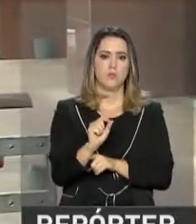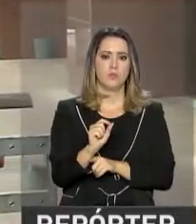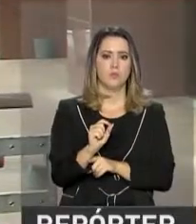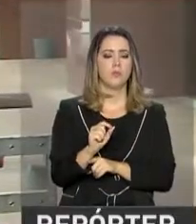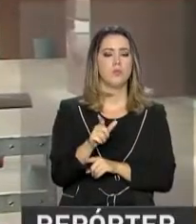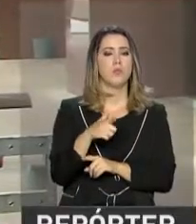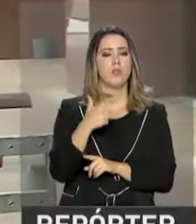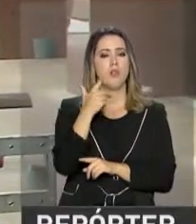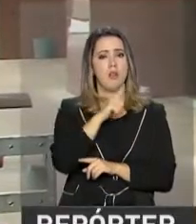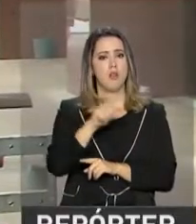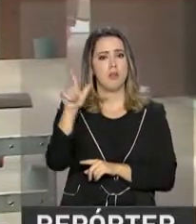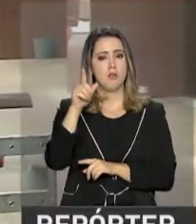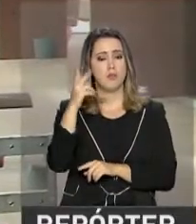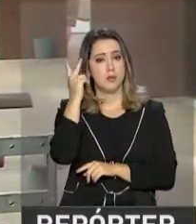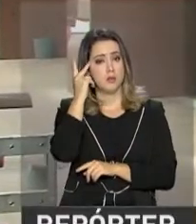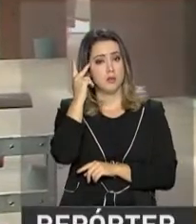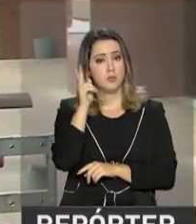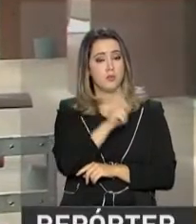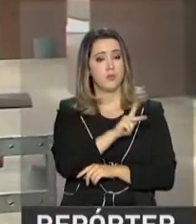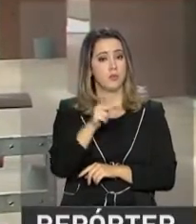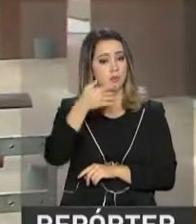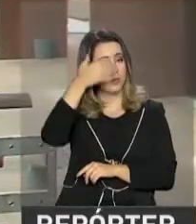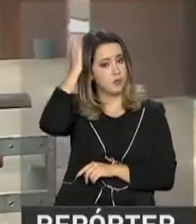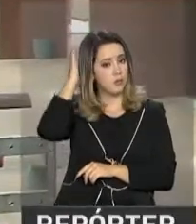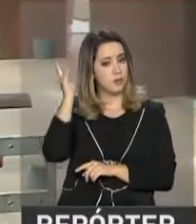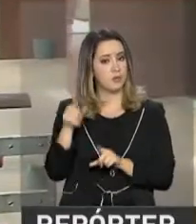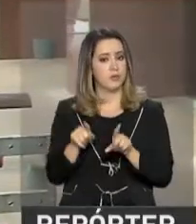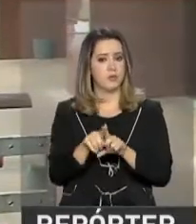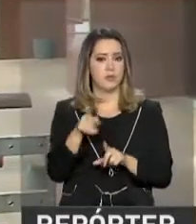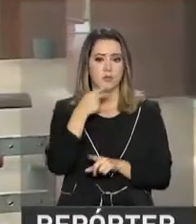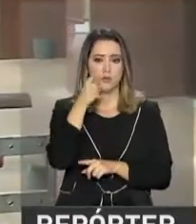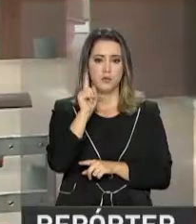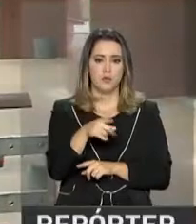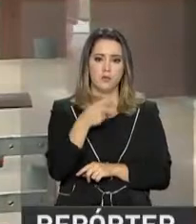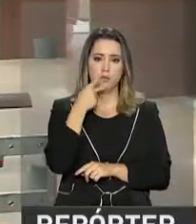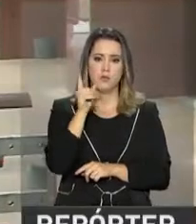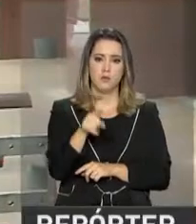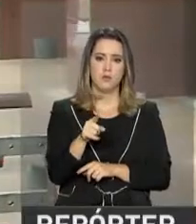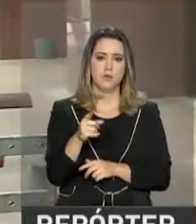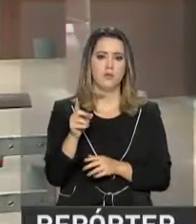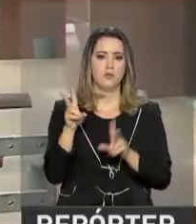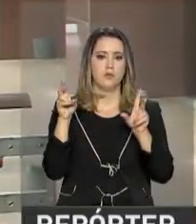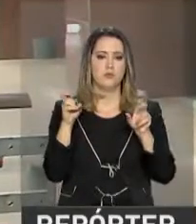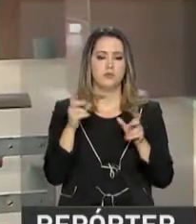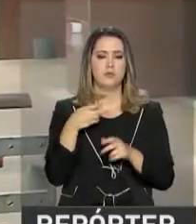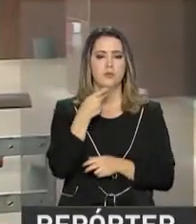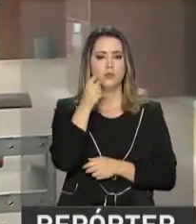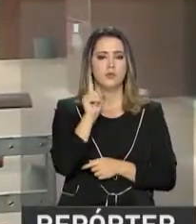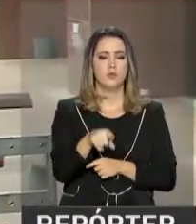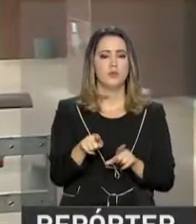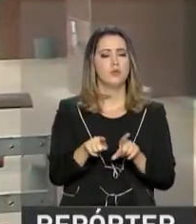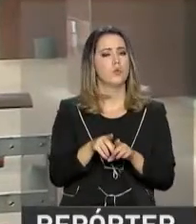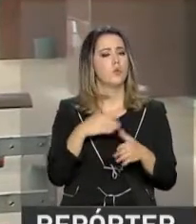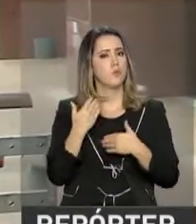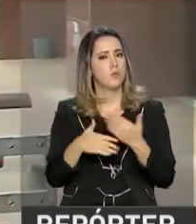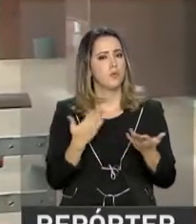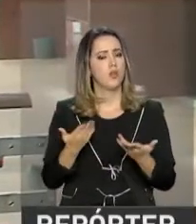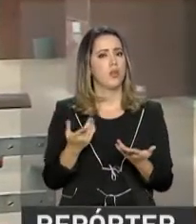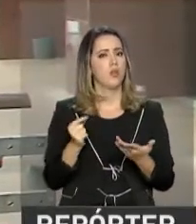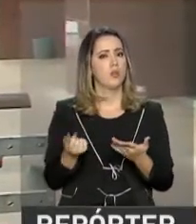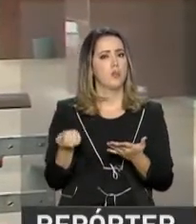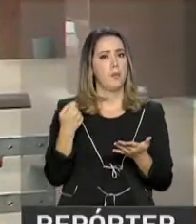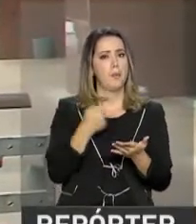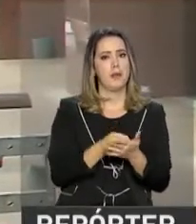em Limeira, São Paulo, o presidente Michel Temer comentou o assunto. Ele disse que o